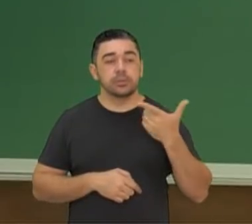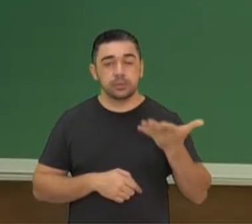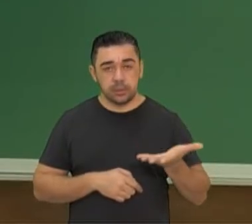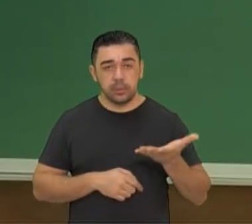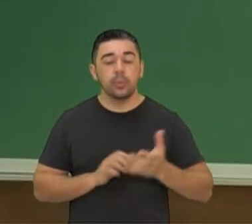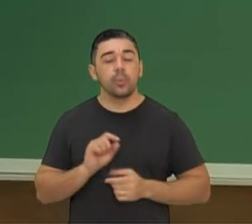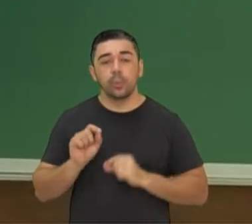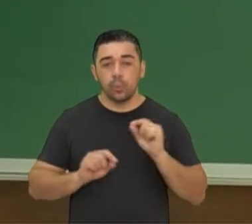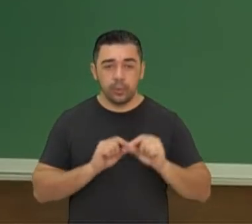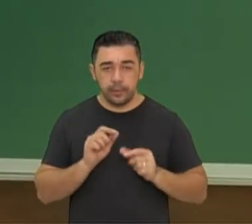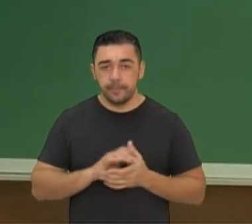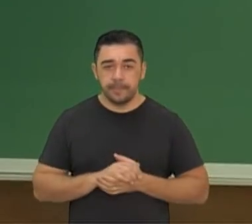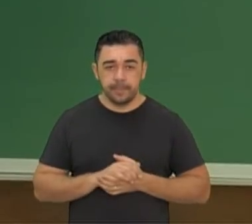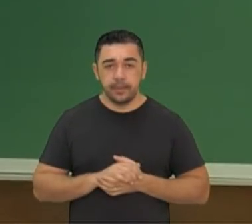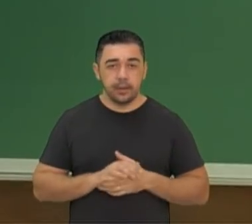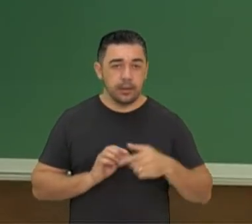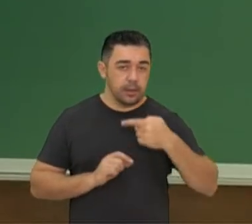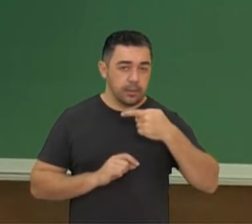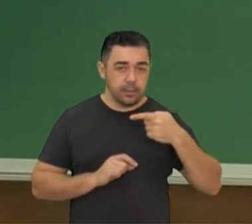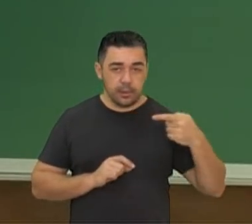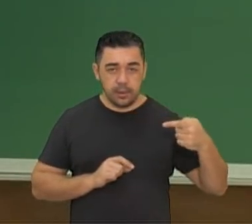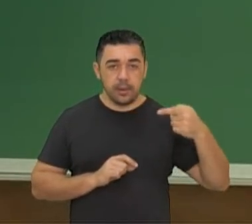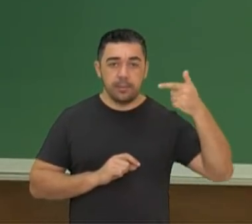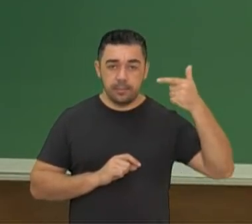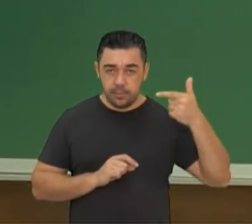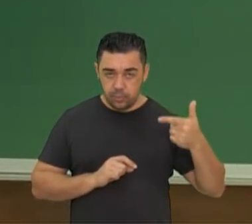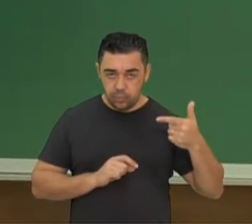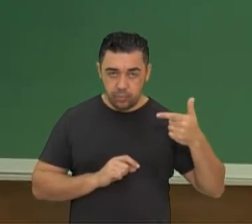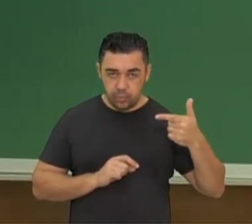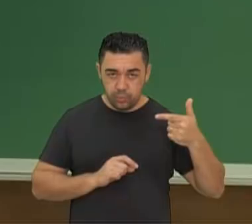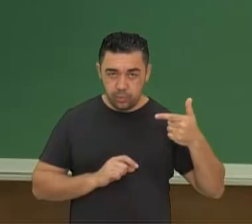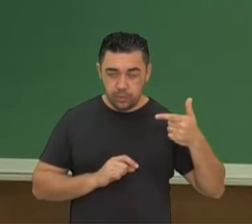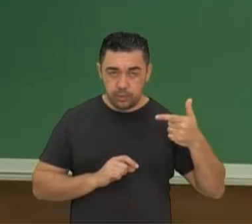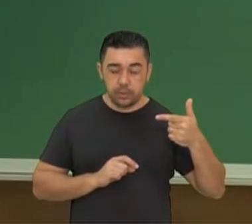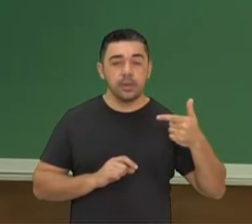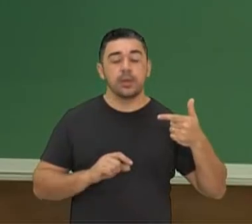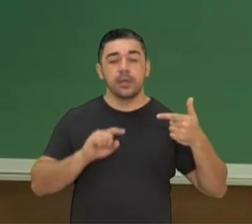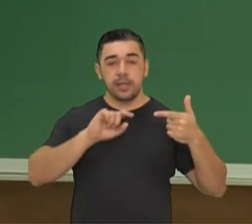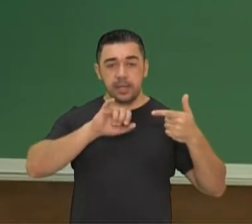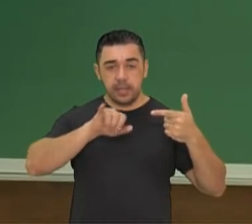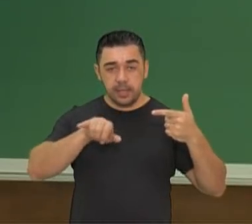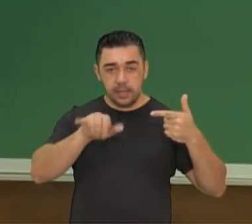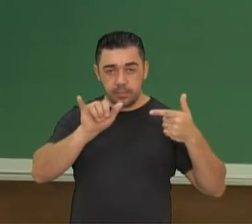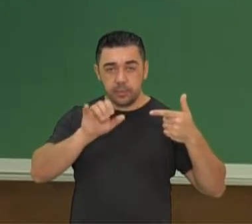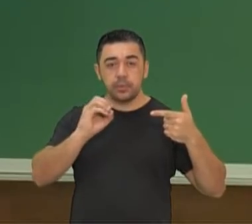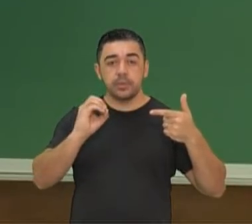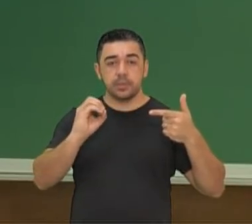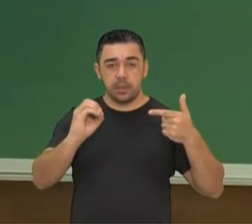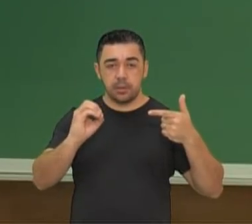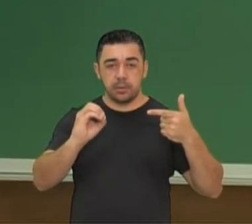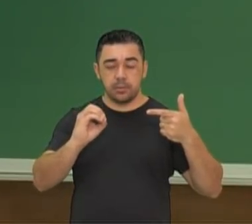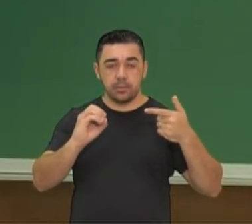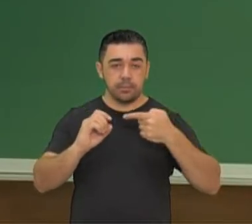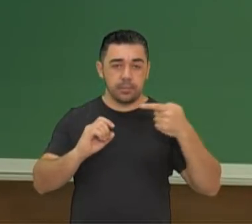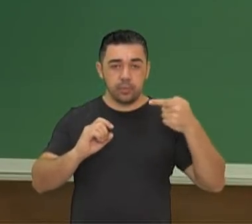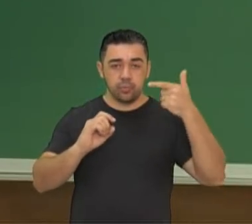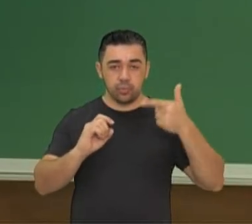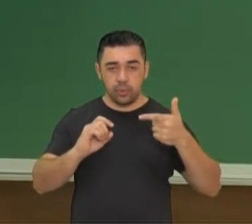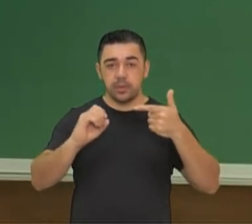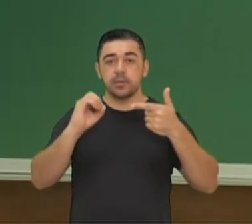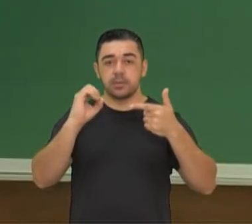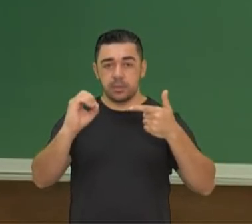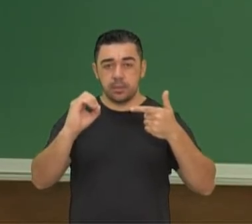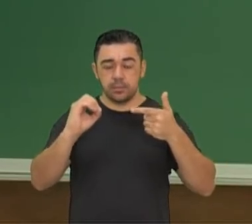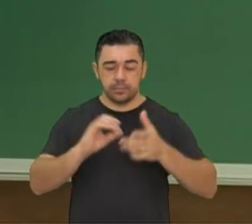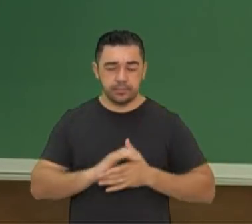3. Certo? Então, se ele está em cima do eixo x, o x é menos 2 e o y vai ser 0.